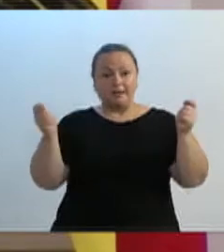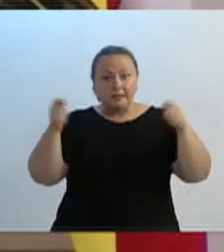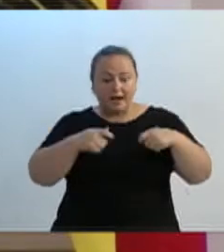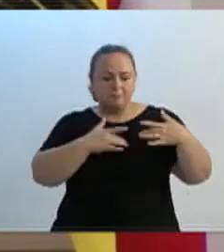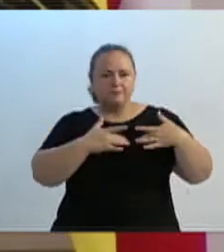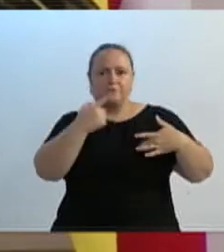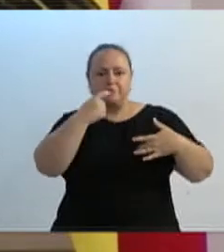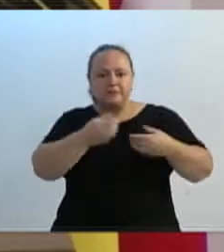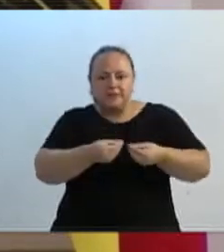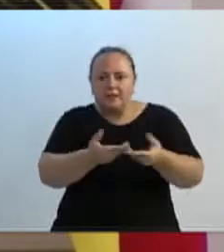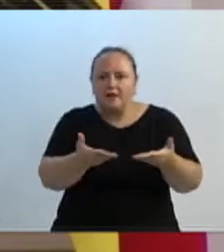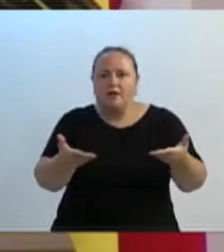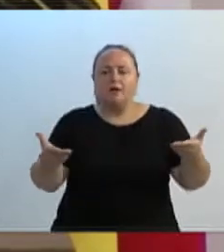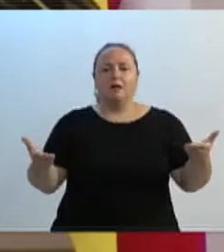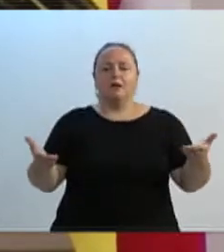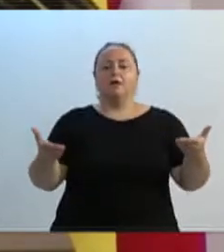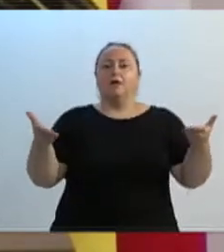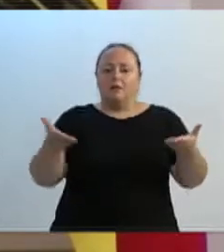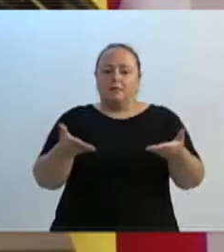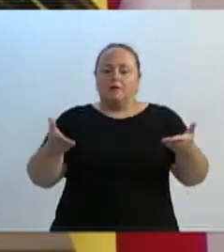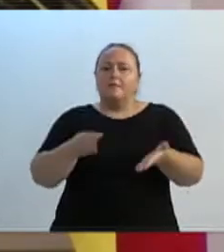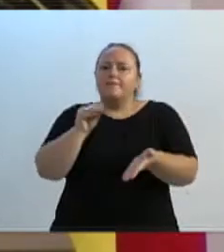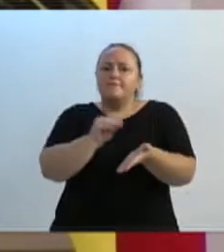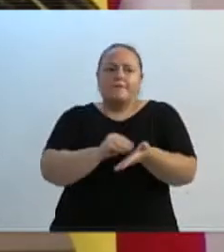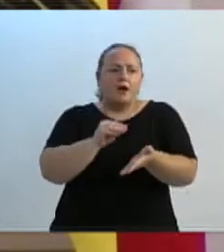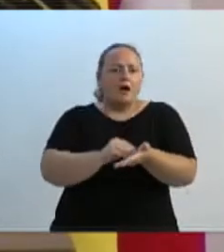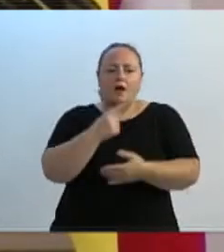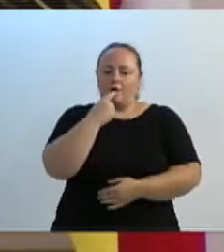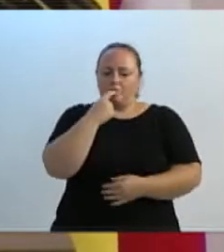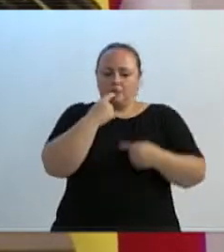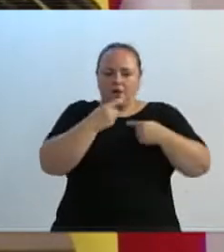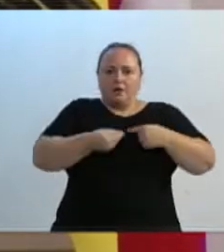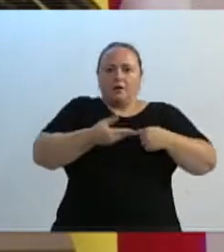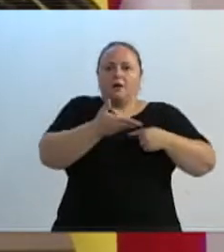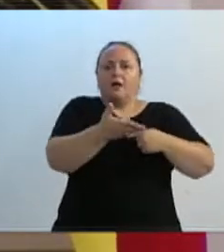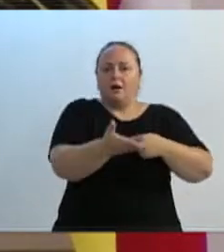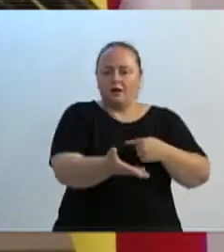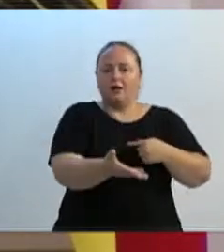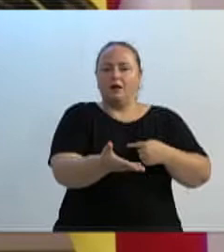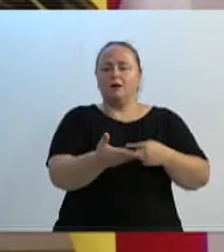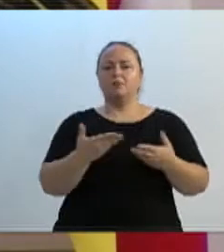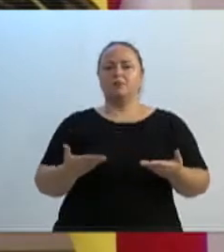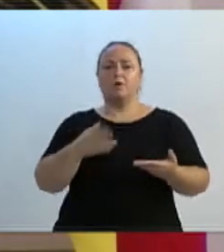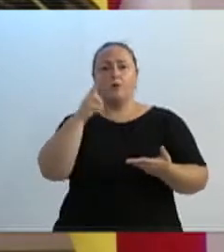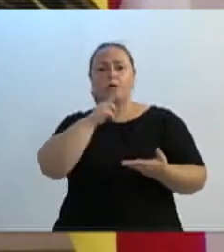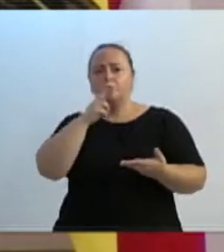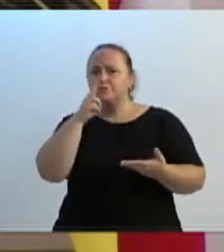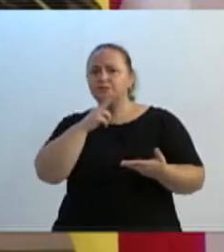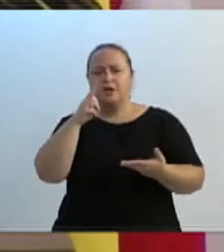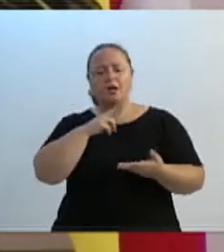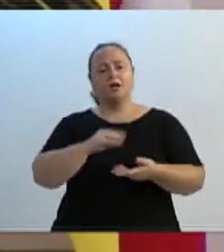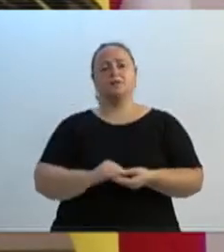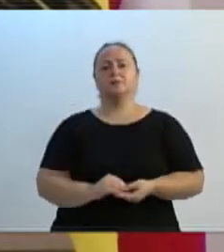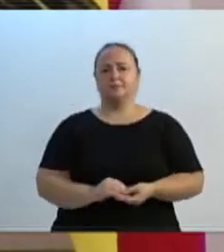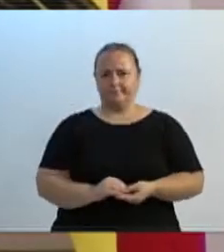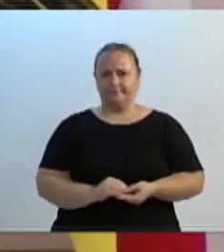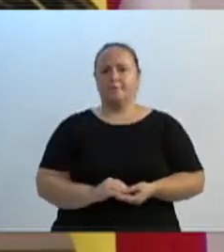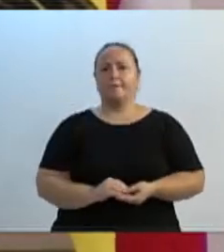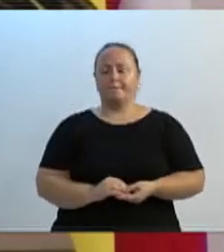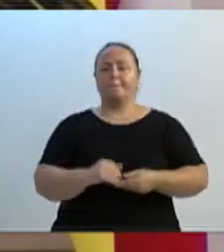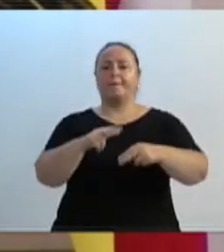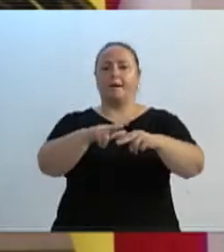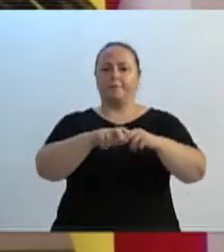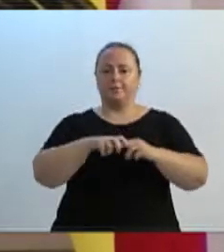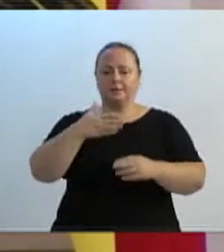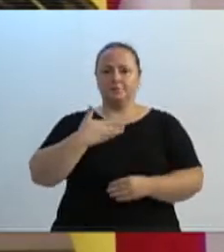doar, estamos mais do que nunca necessitando de doações e justamente por isso, pela urgência desse assunto, essa ação foi colocada. O STF